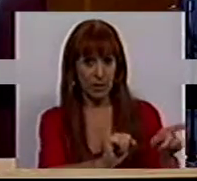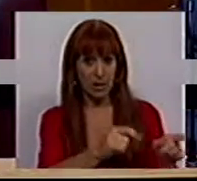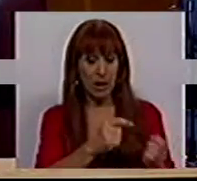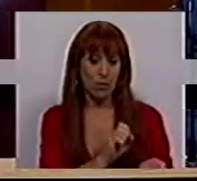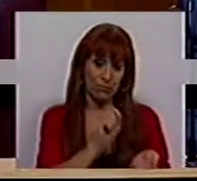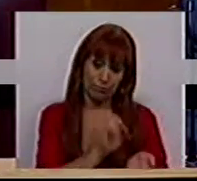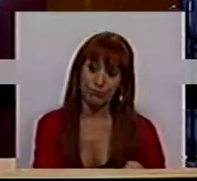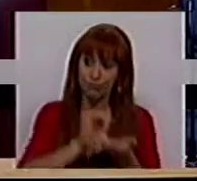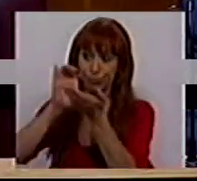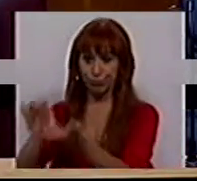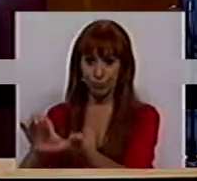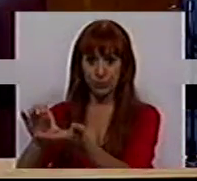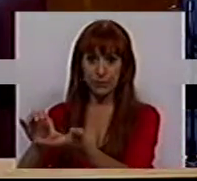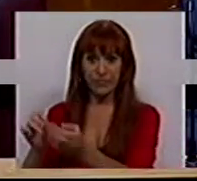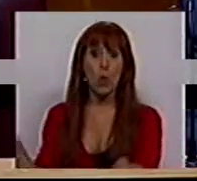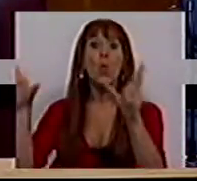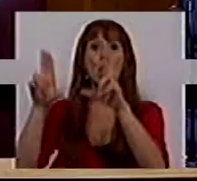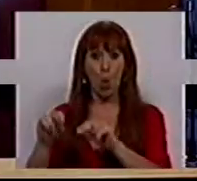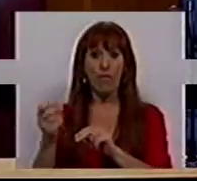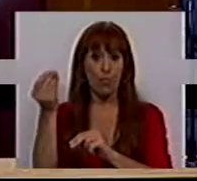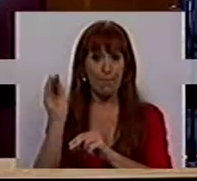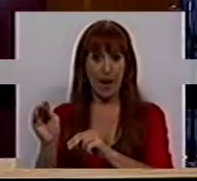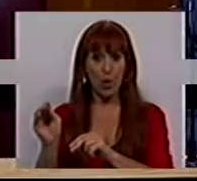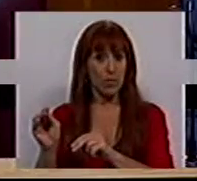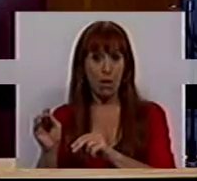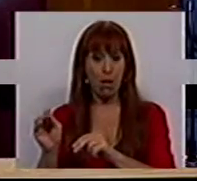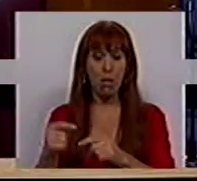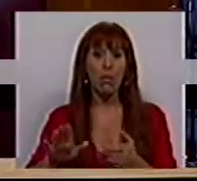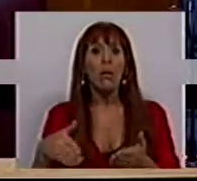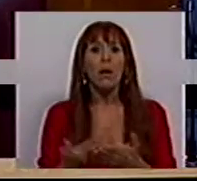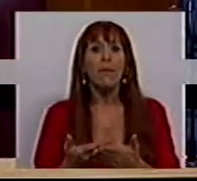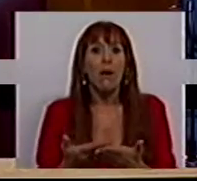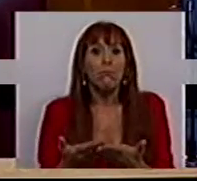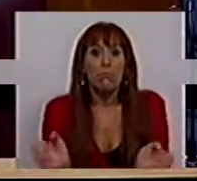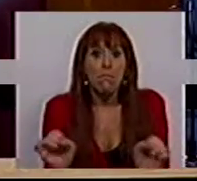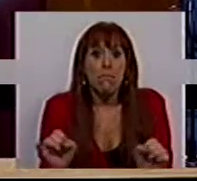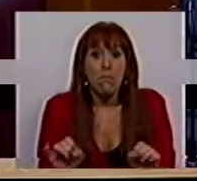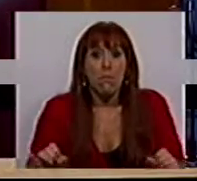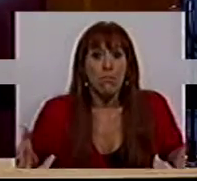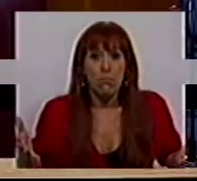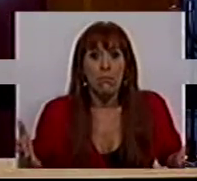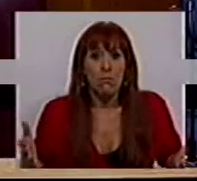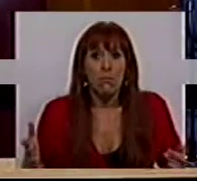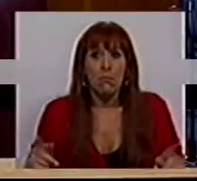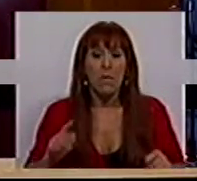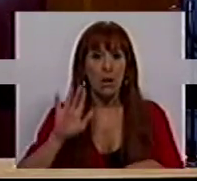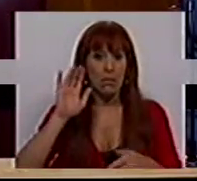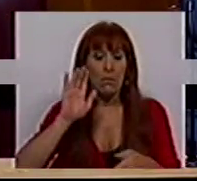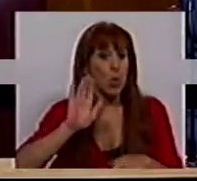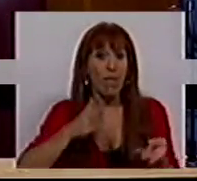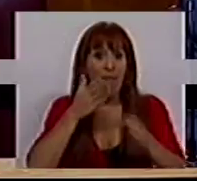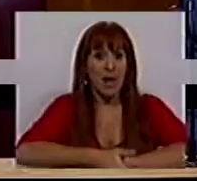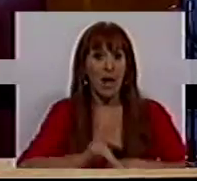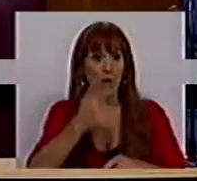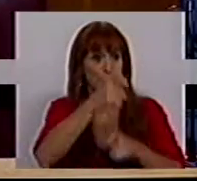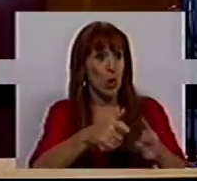a capitalização do novo banco, implica que não há nenhuma consequência